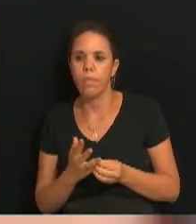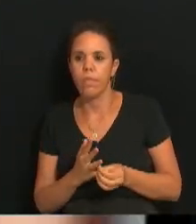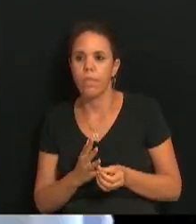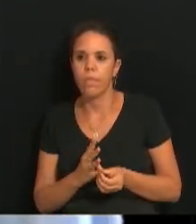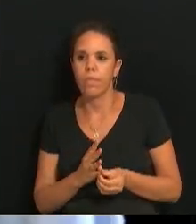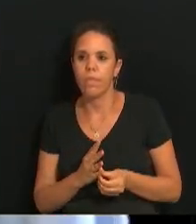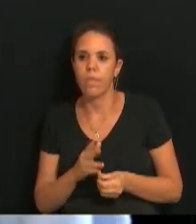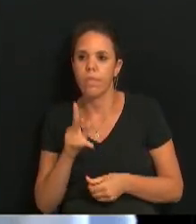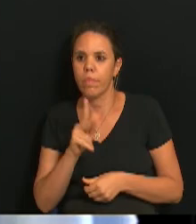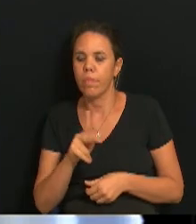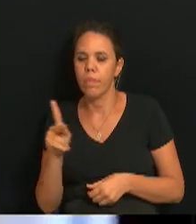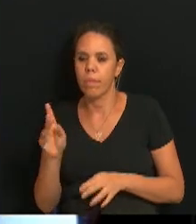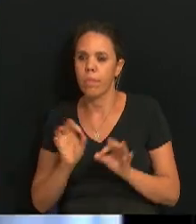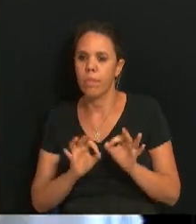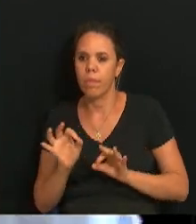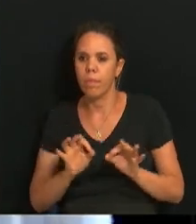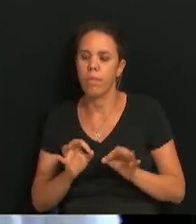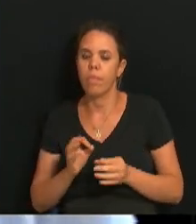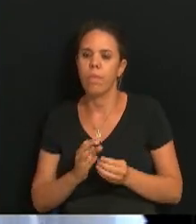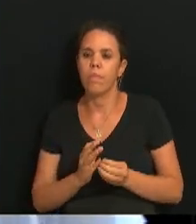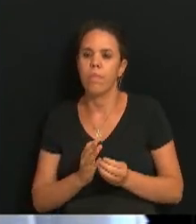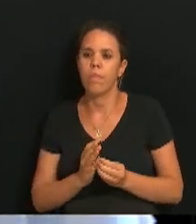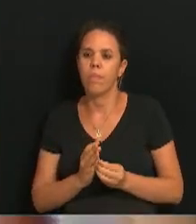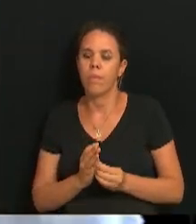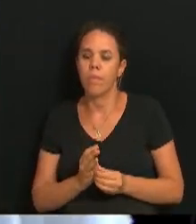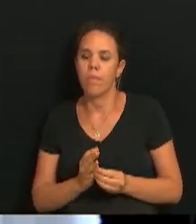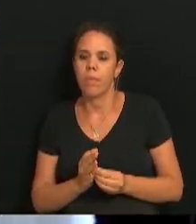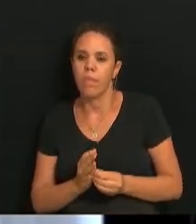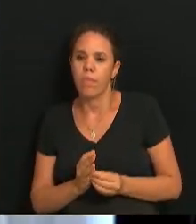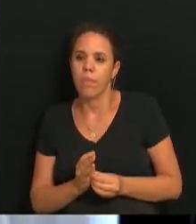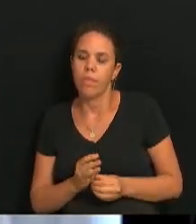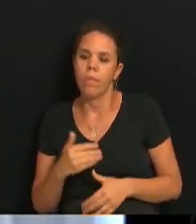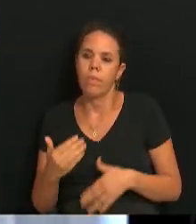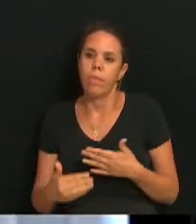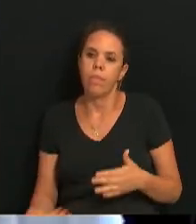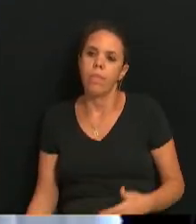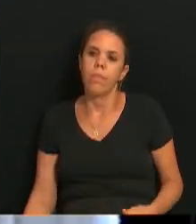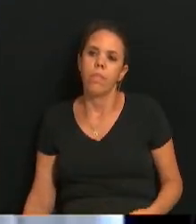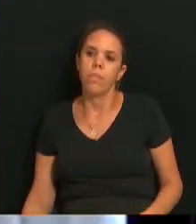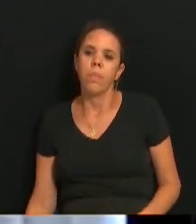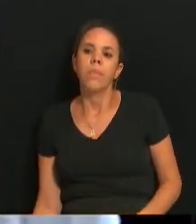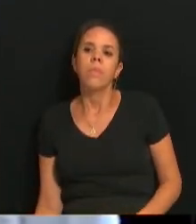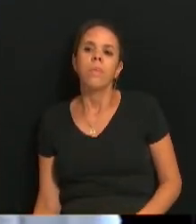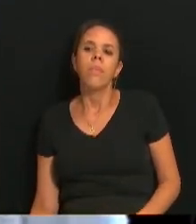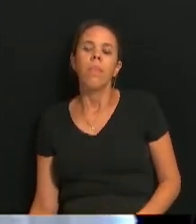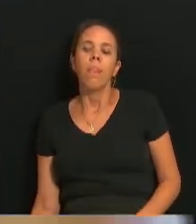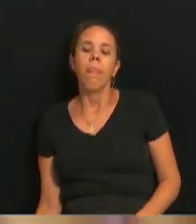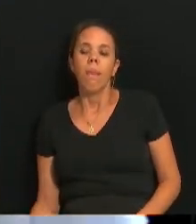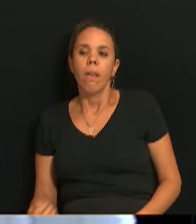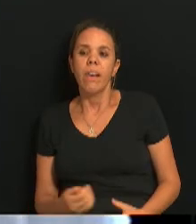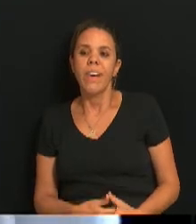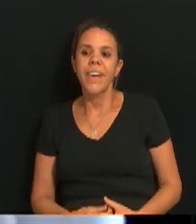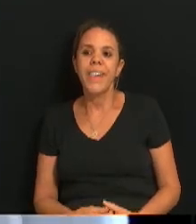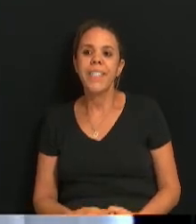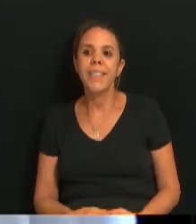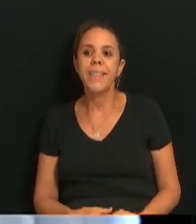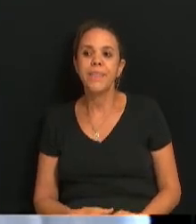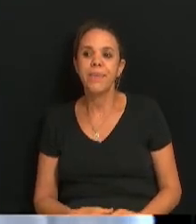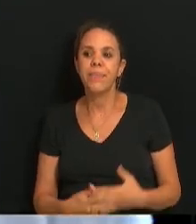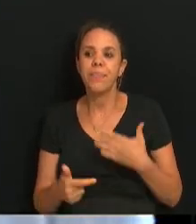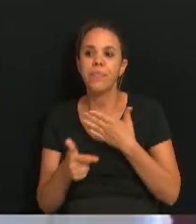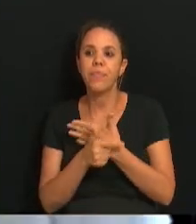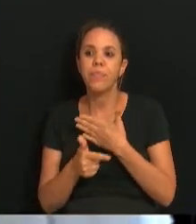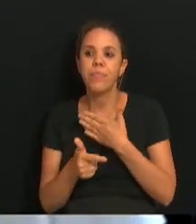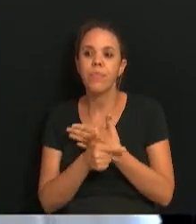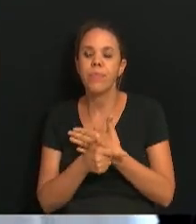docente, arruma a situação e vai daqui para frente a partir desse reconhecimento. Então, esse é o papel do